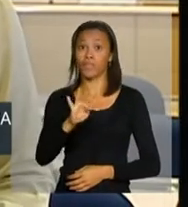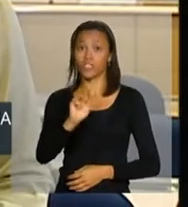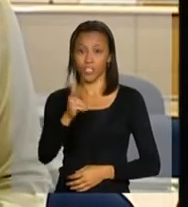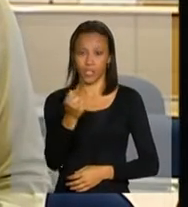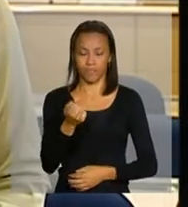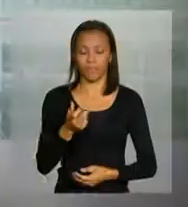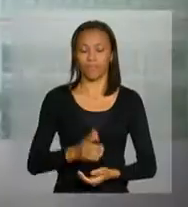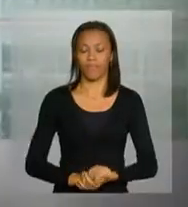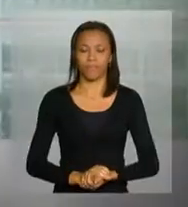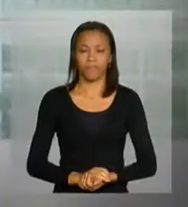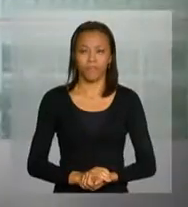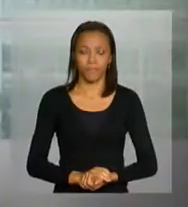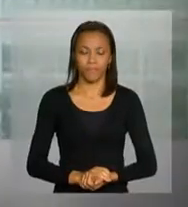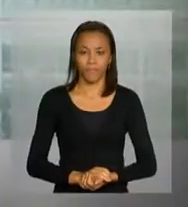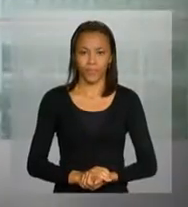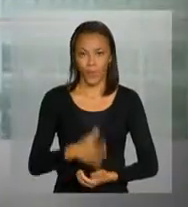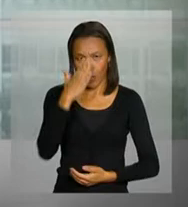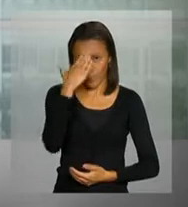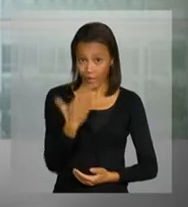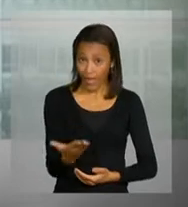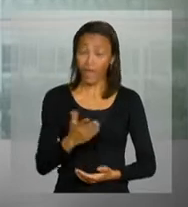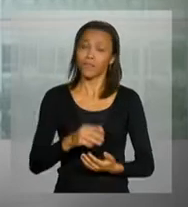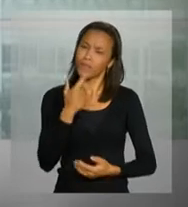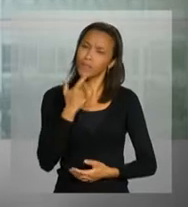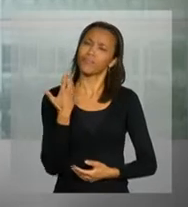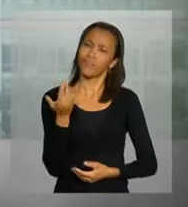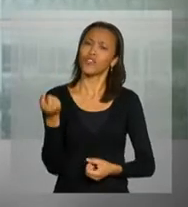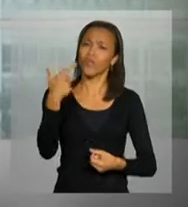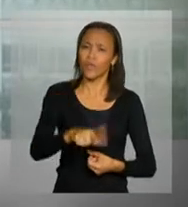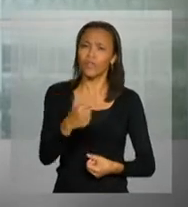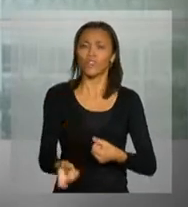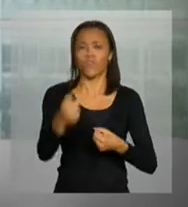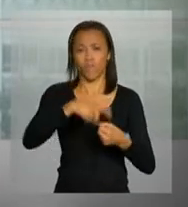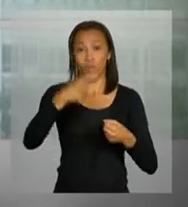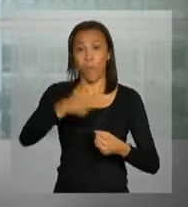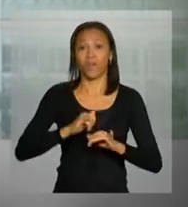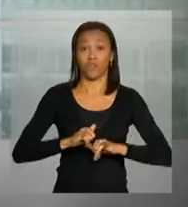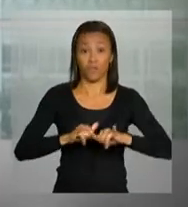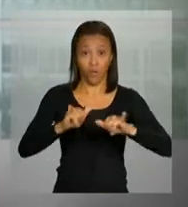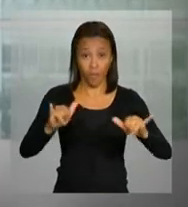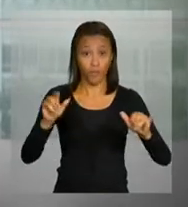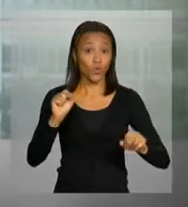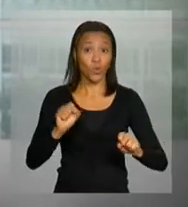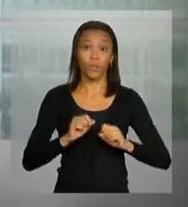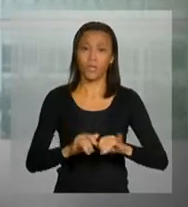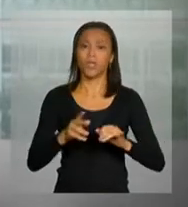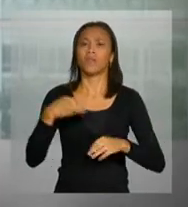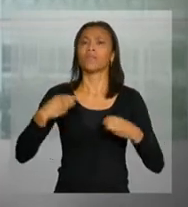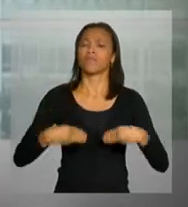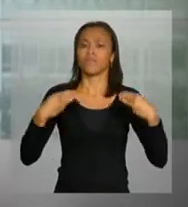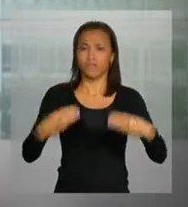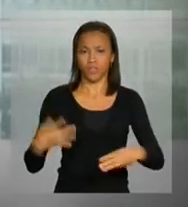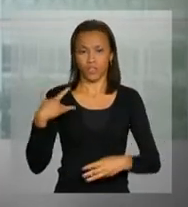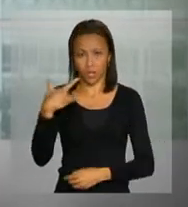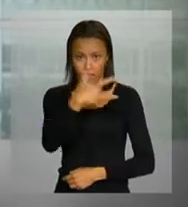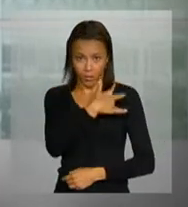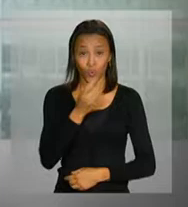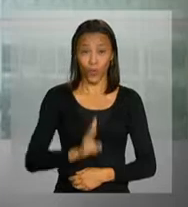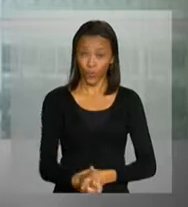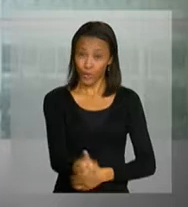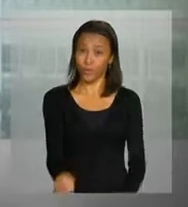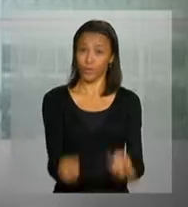Malu bom obrigada Mari daqui a pouco a gente volta com outras informações sobre a campanha do Ministério da Saúde